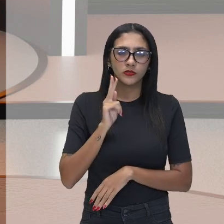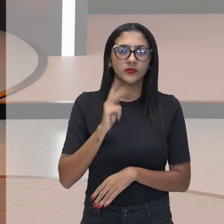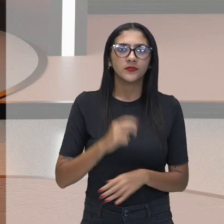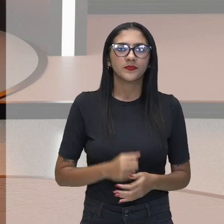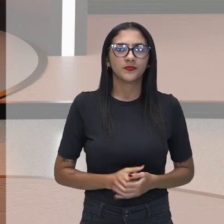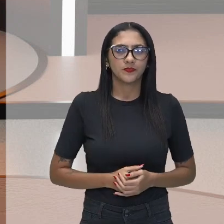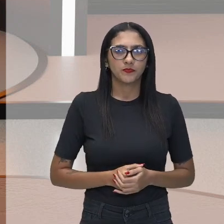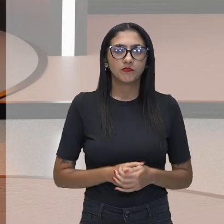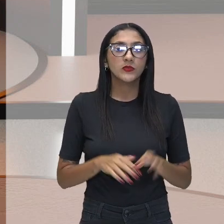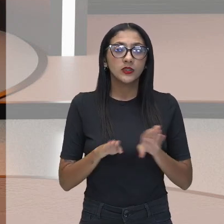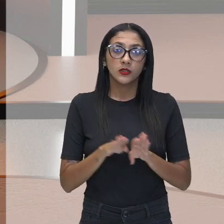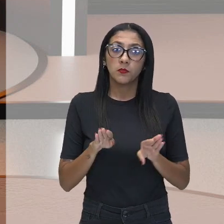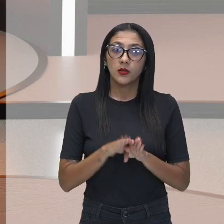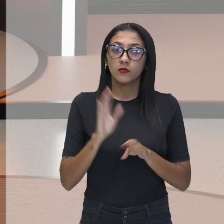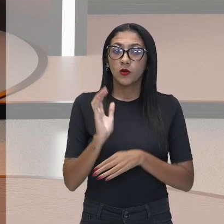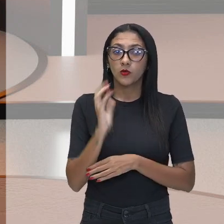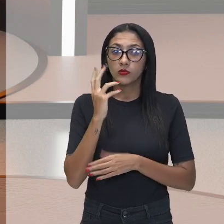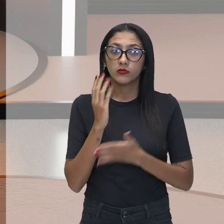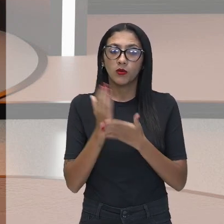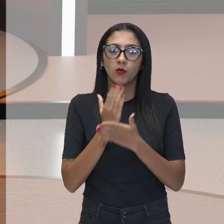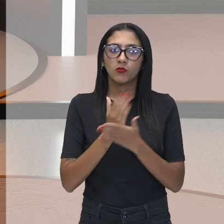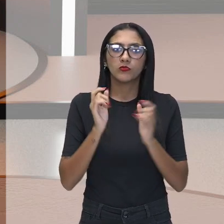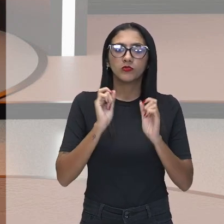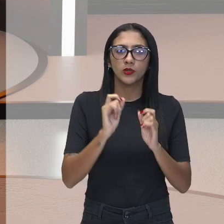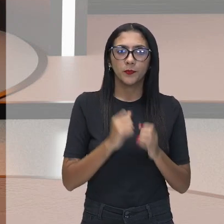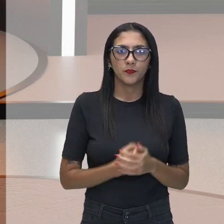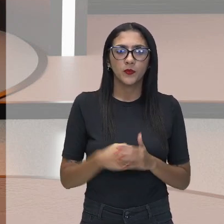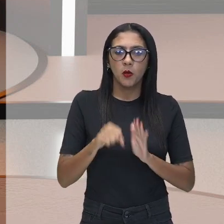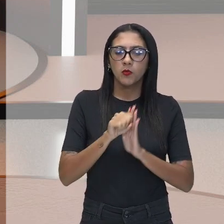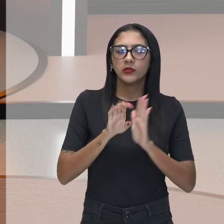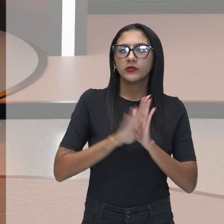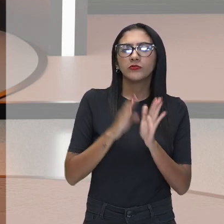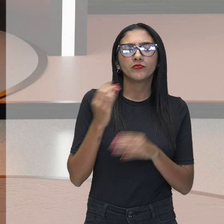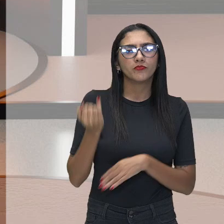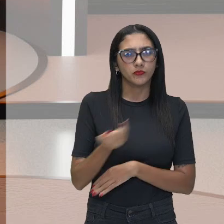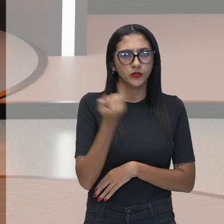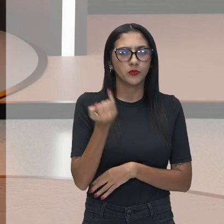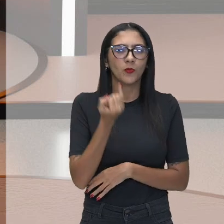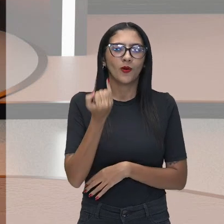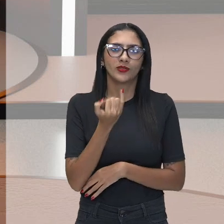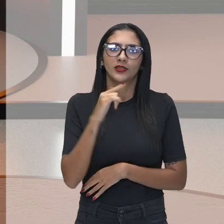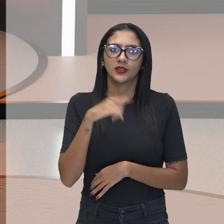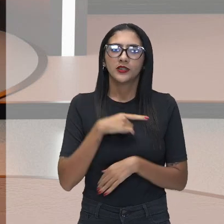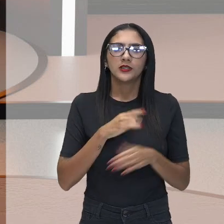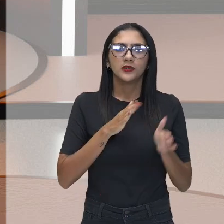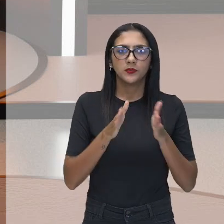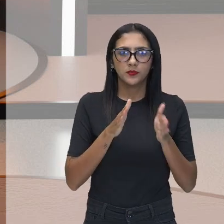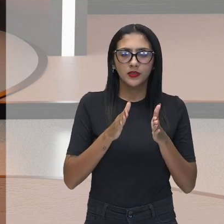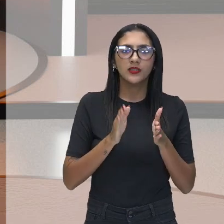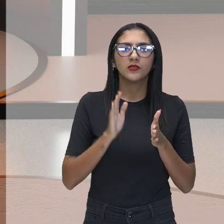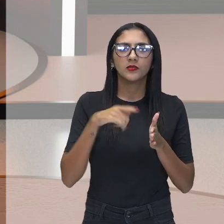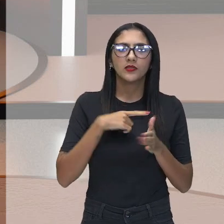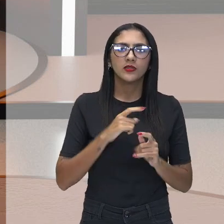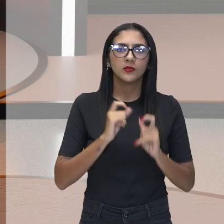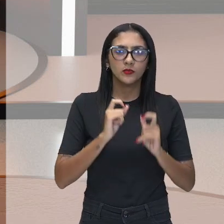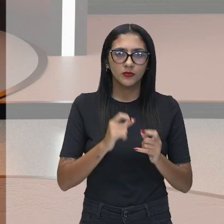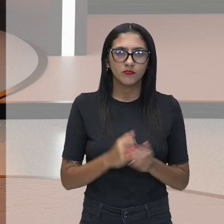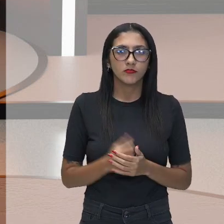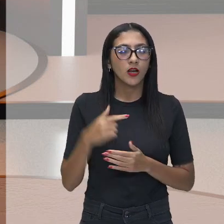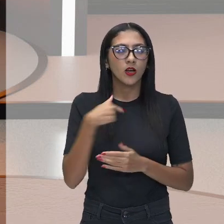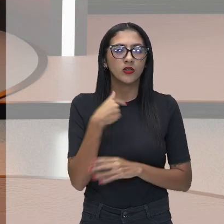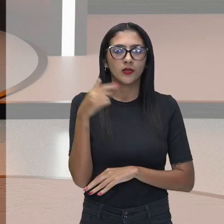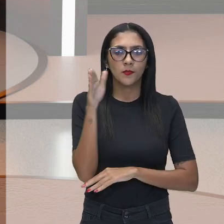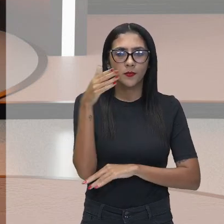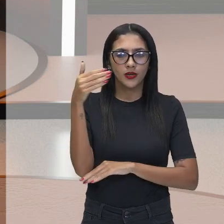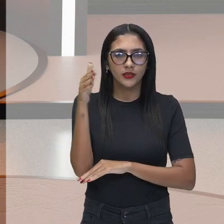como, por exemplo, um dos símbolos que nós vamos ter como representante desse momento vai ser justamente a nossa bandeira nacional,